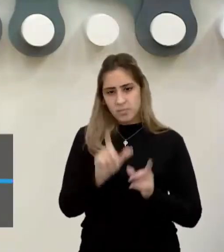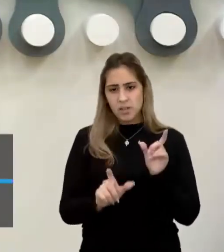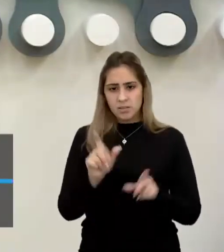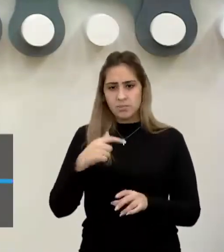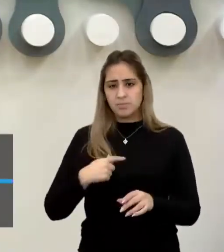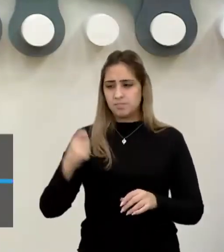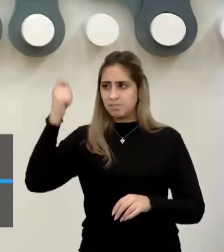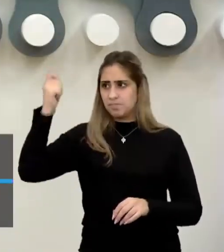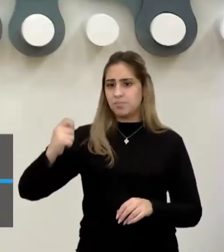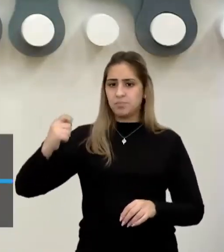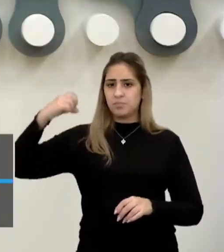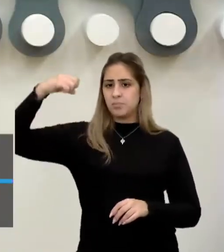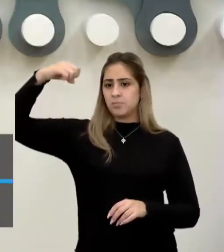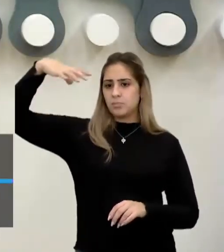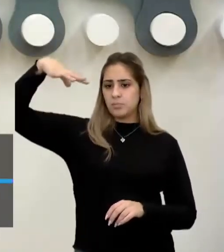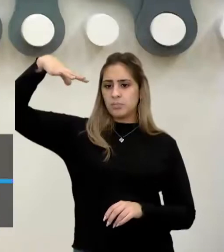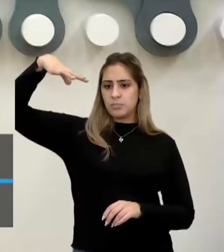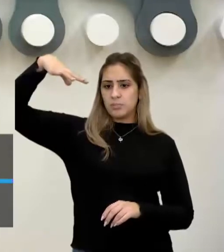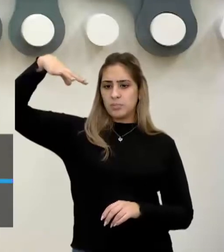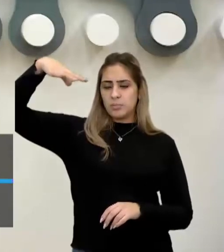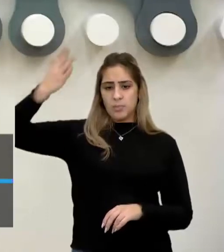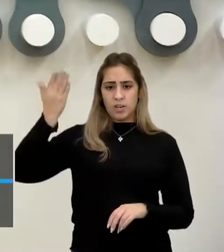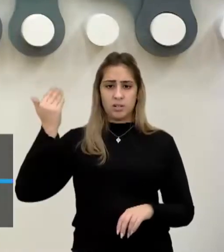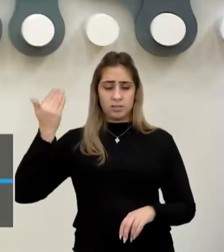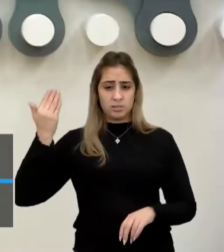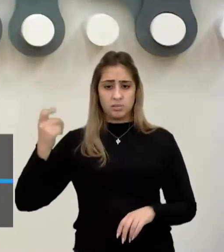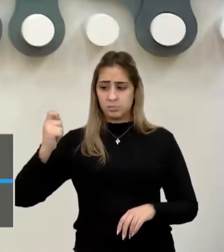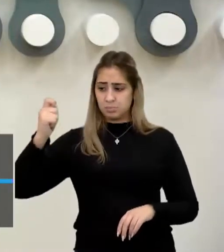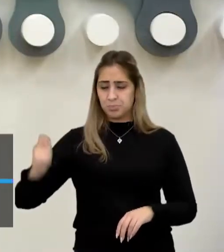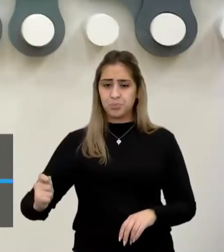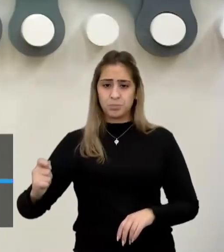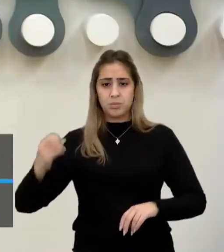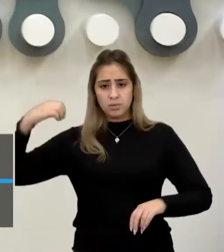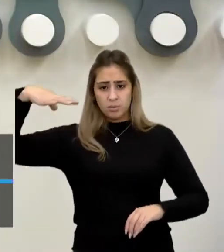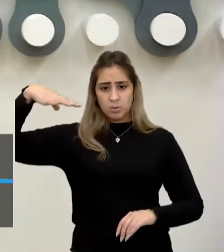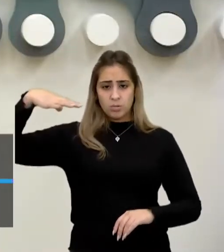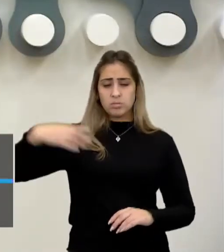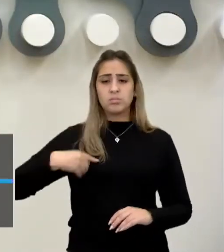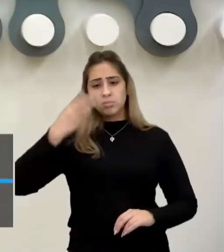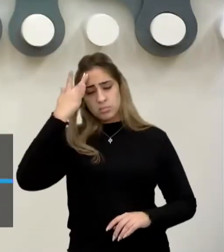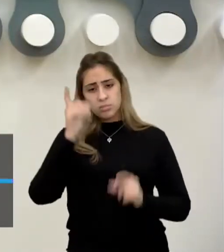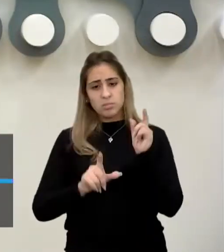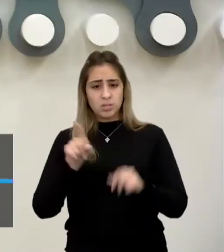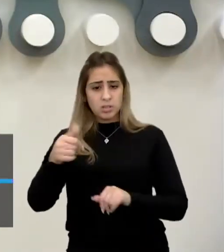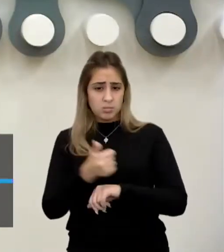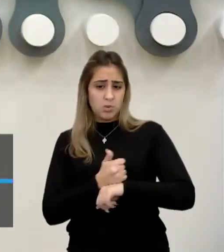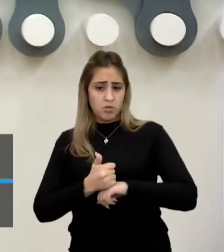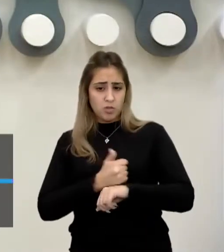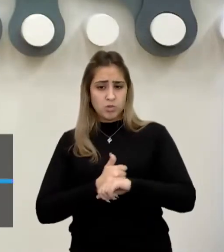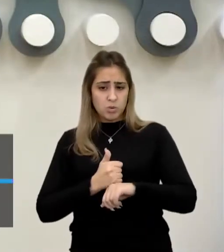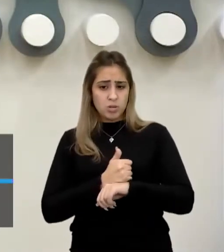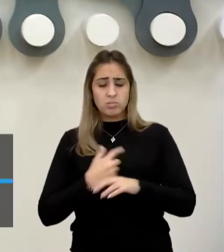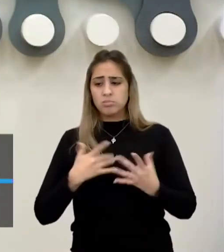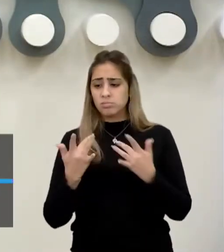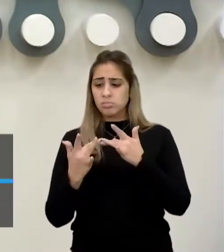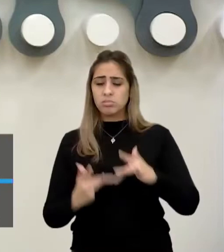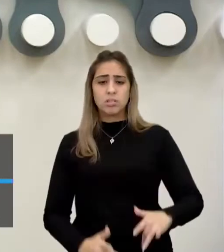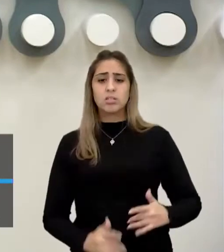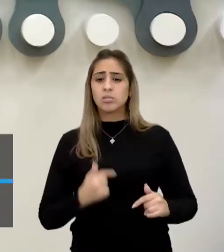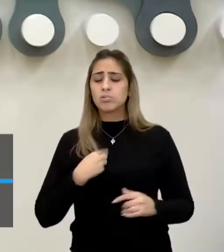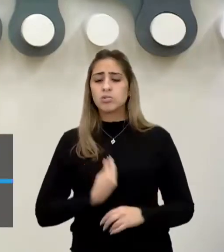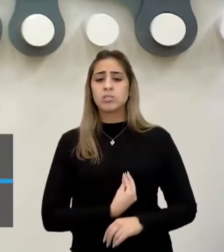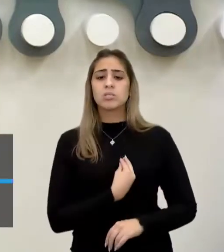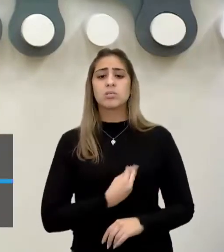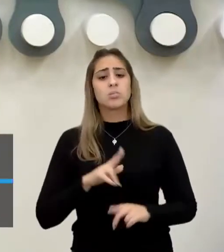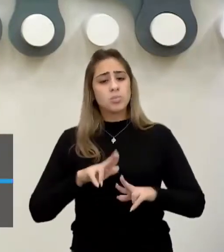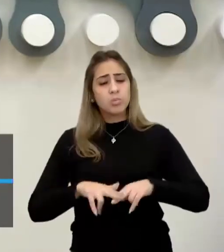acendiam poste, porque poste era lamparina. Então, tinha pessoas que existiam. Então, muitas dessas profissões, elas deixaram de